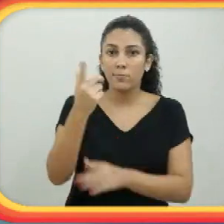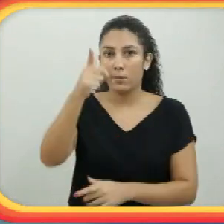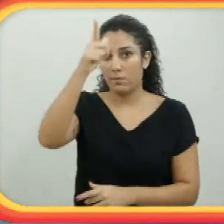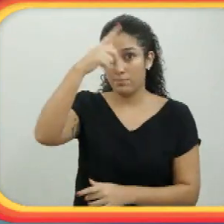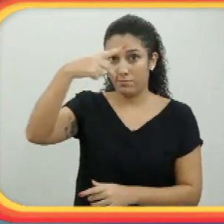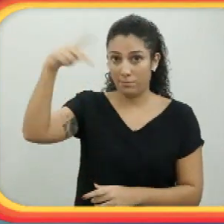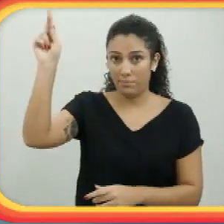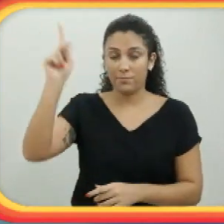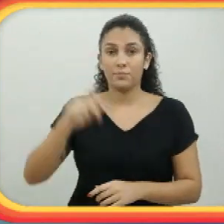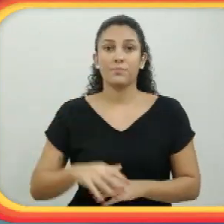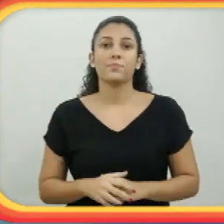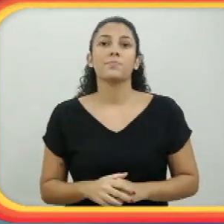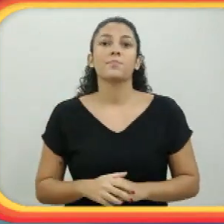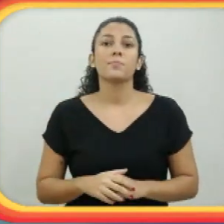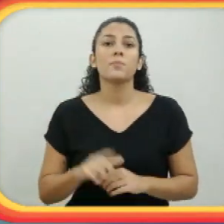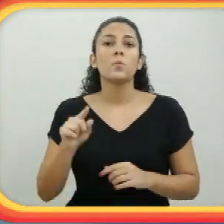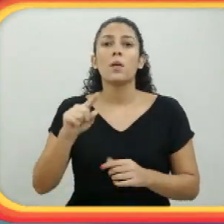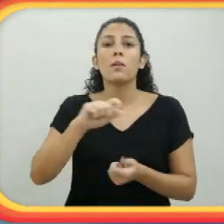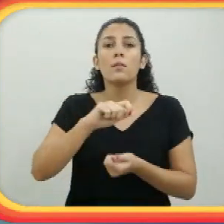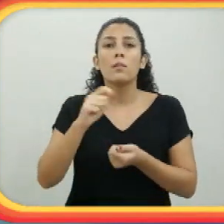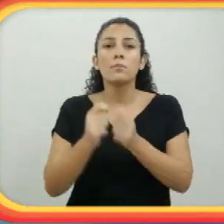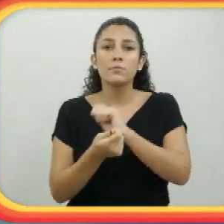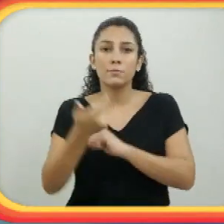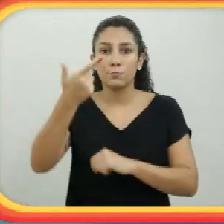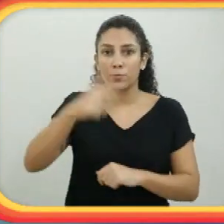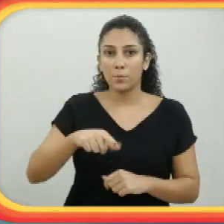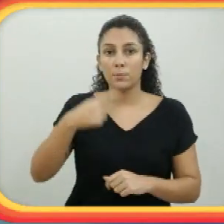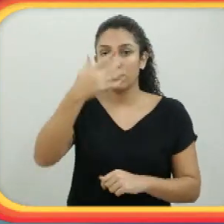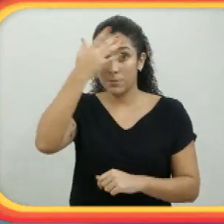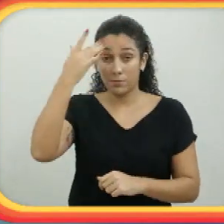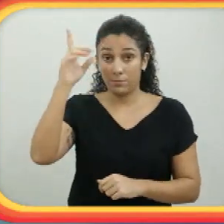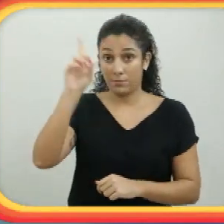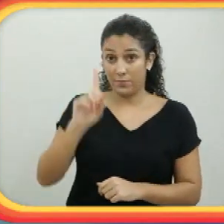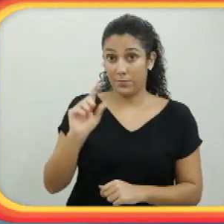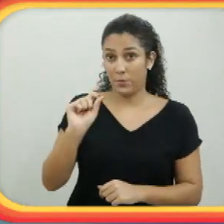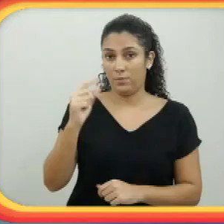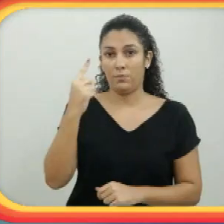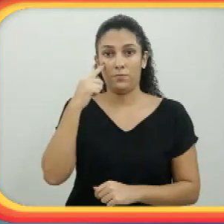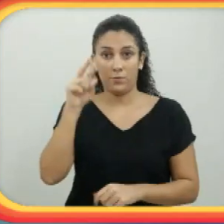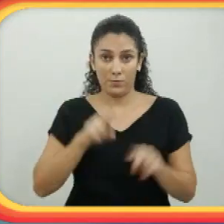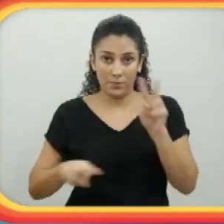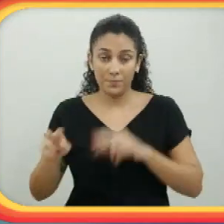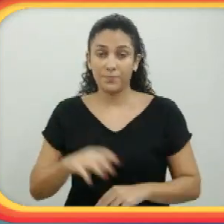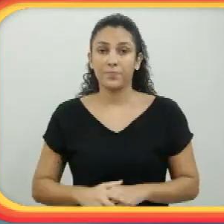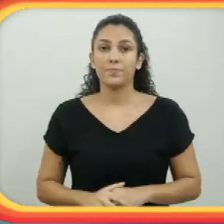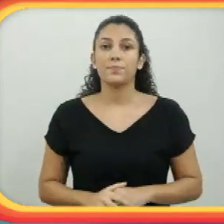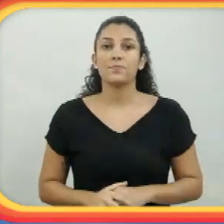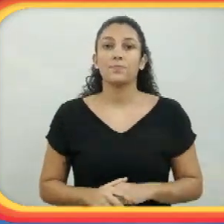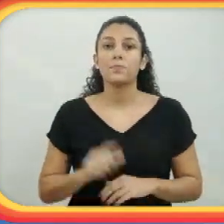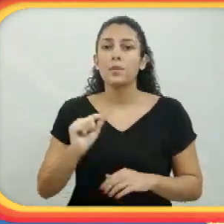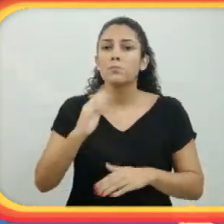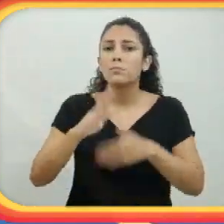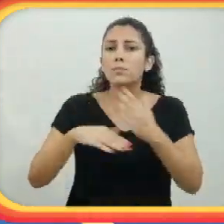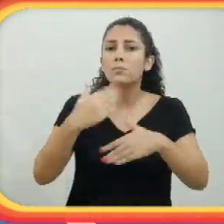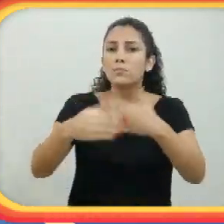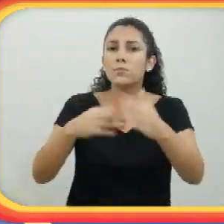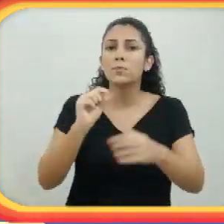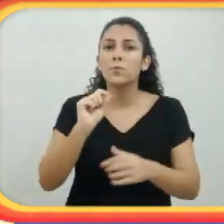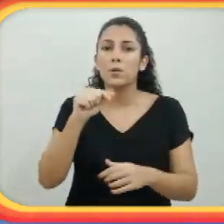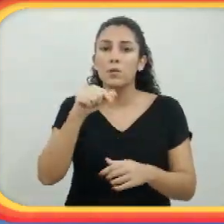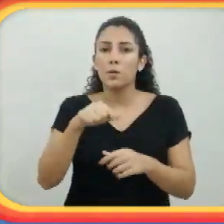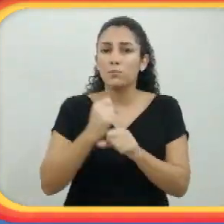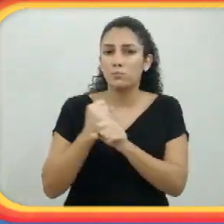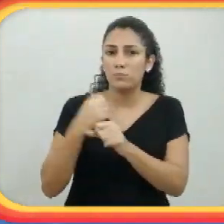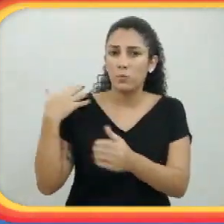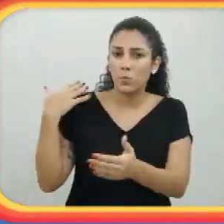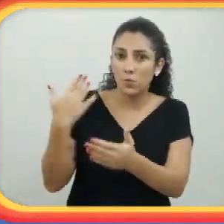de desenvolvimento ao longo dos anos, se tornou um esporte paralímpico, desde a Paralimpíada de Toronto, e hoje é um esporte